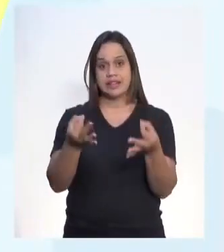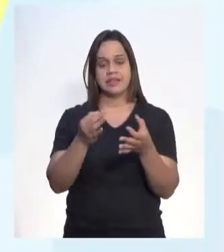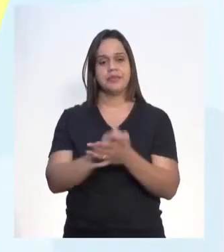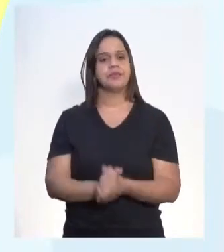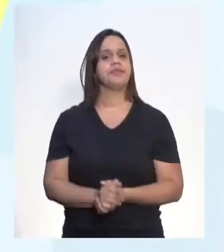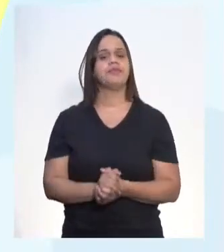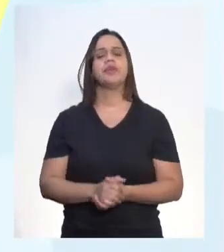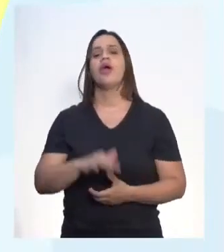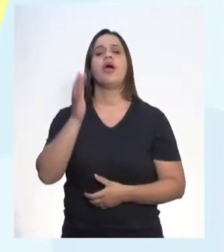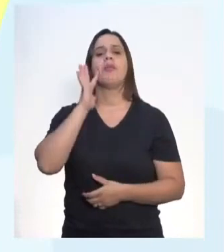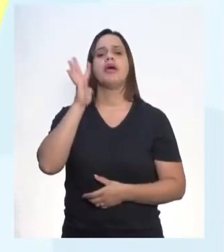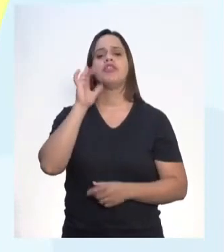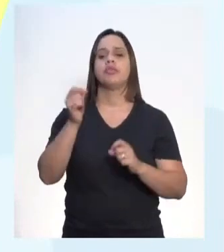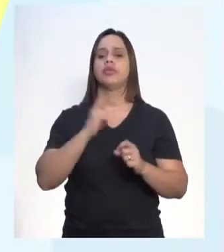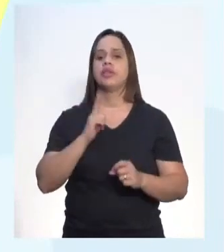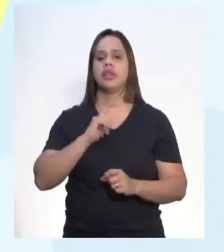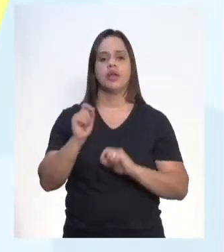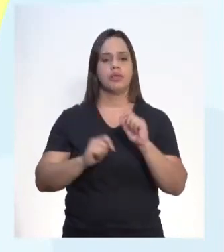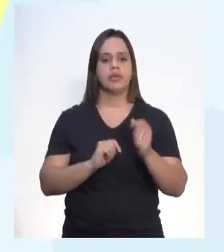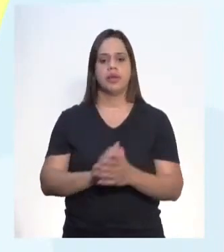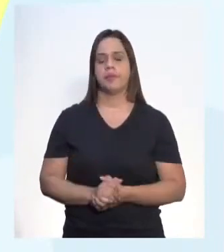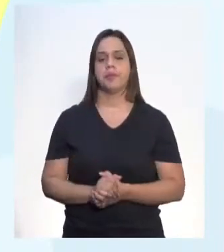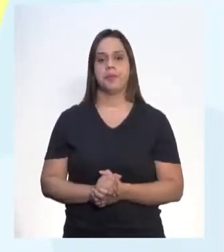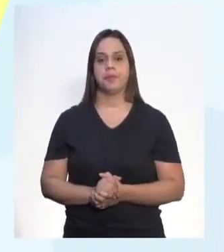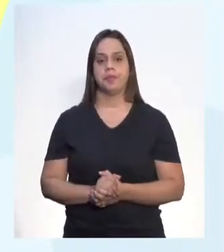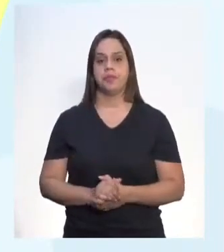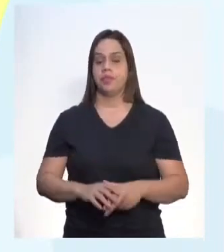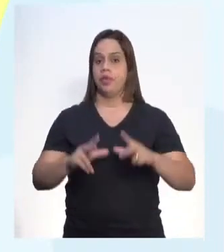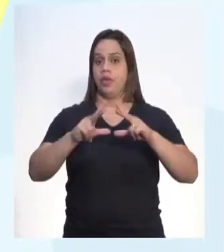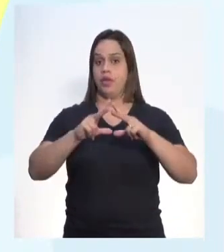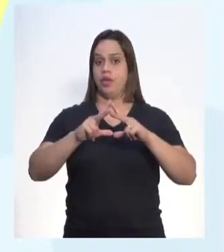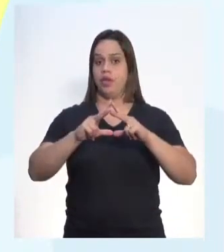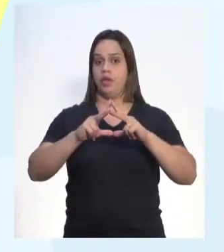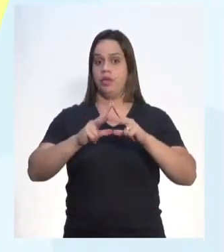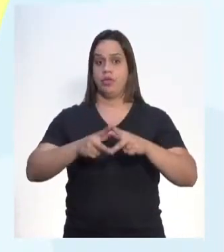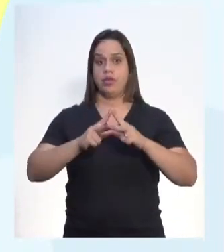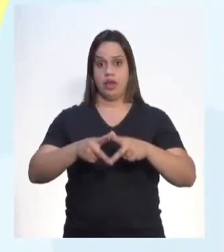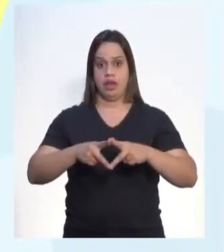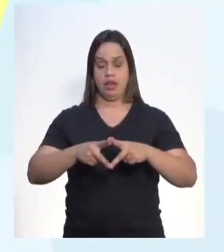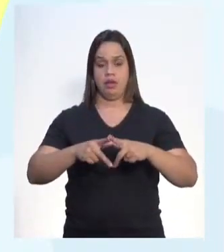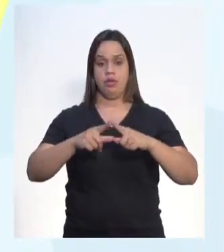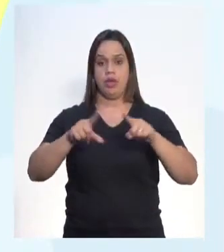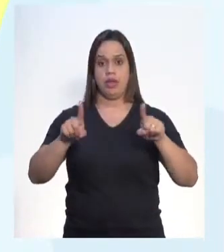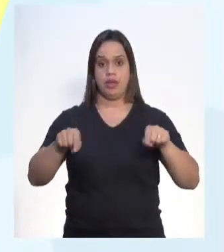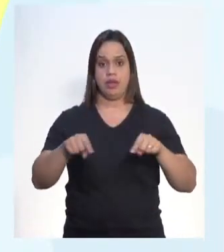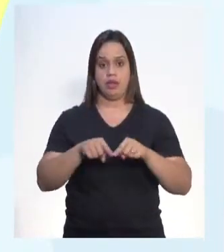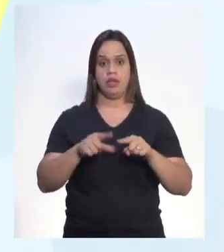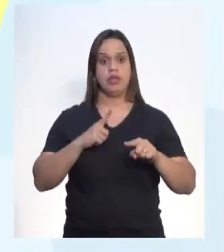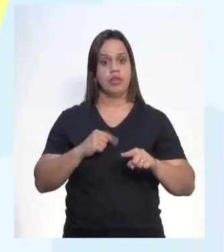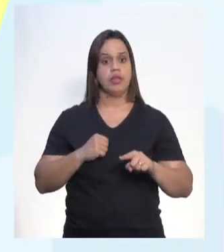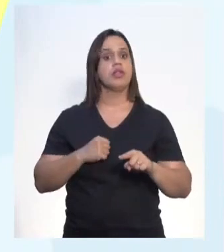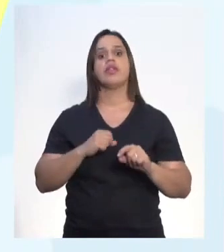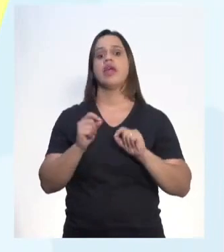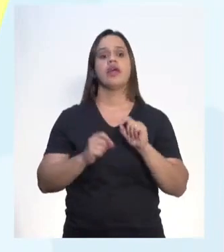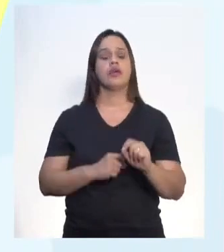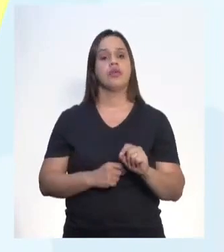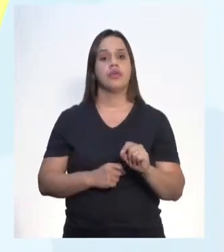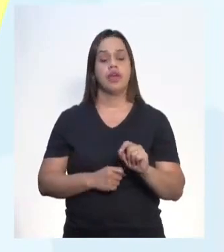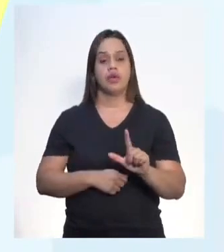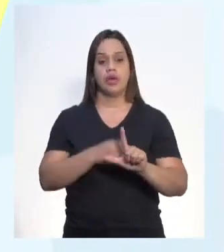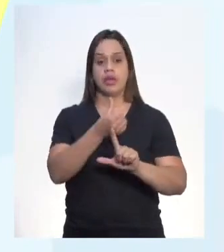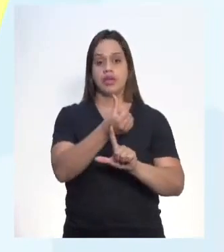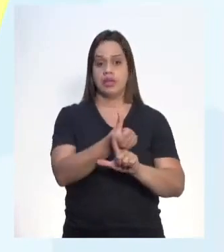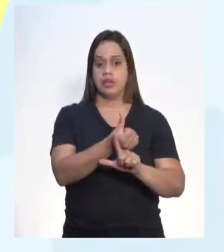Imagina que nós tenhamos esse triângulo retângulo com 6 e 8 centímetros de